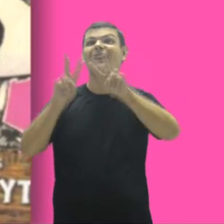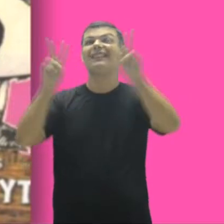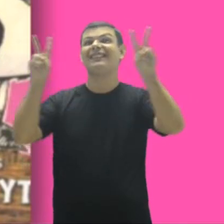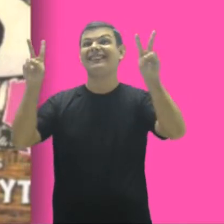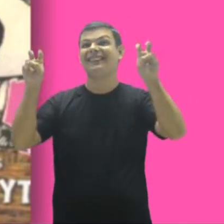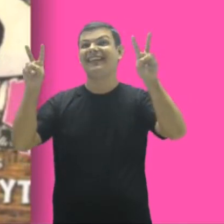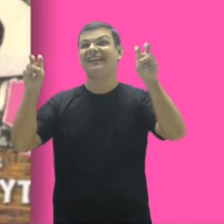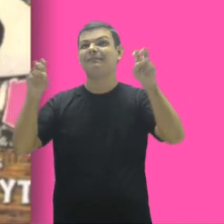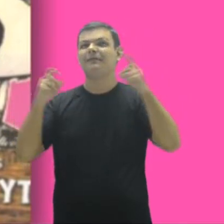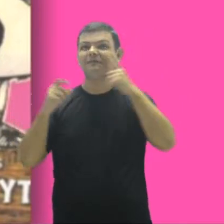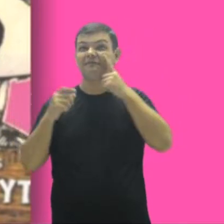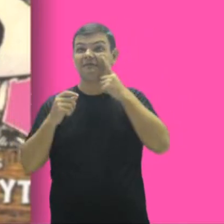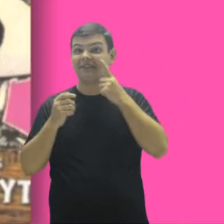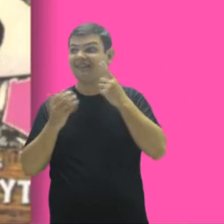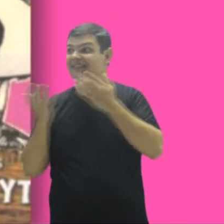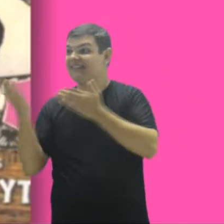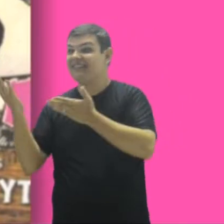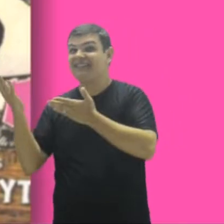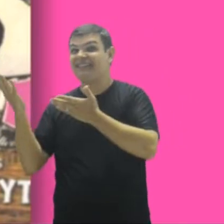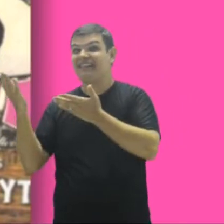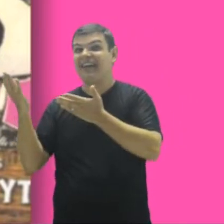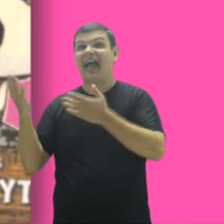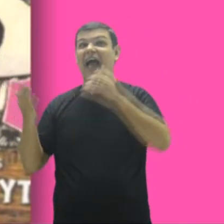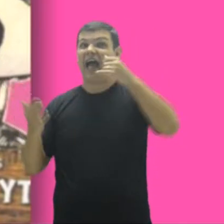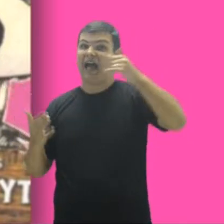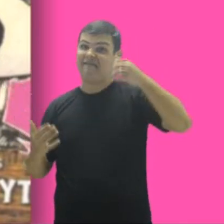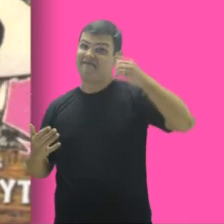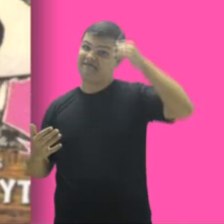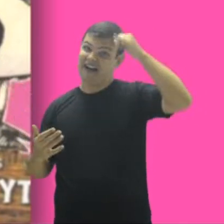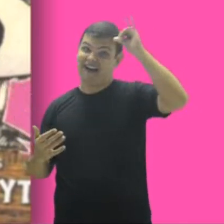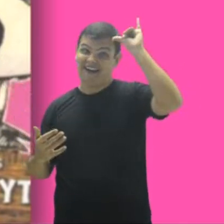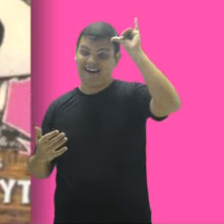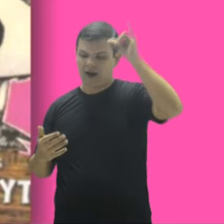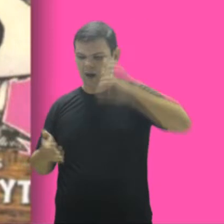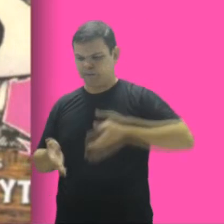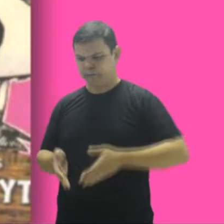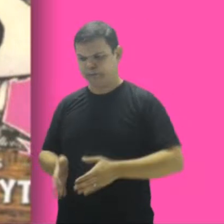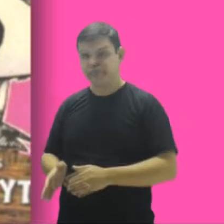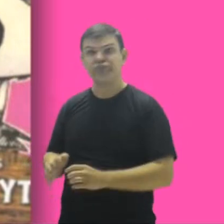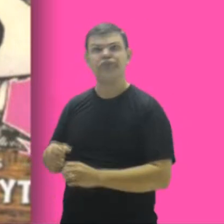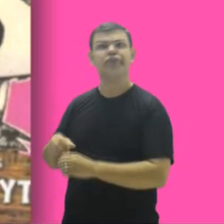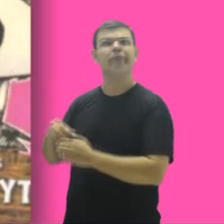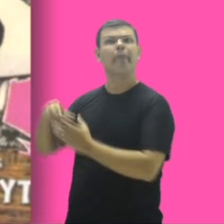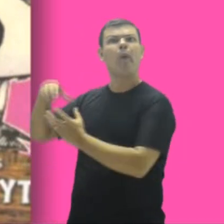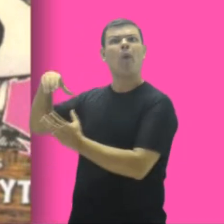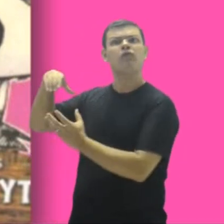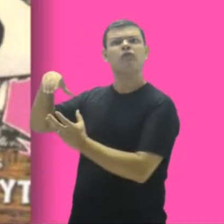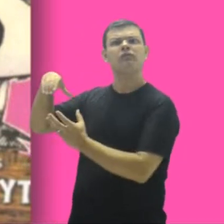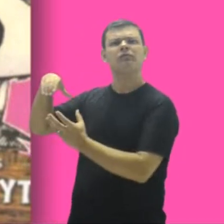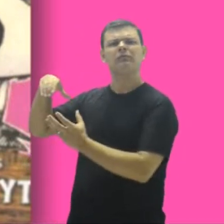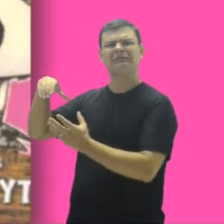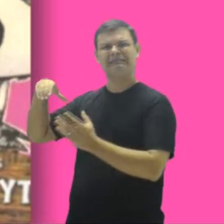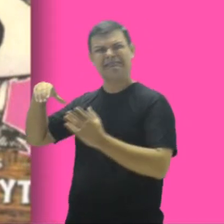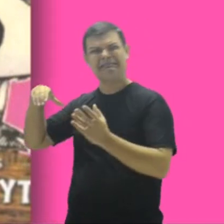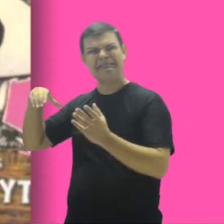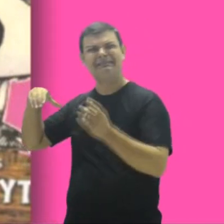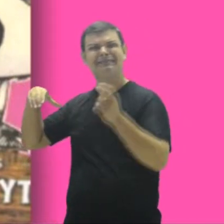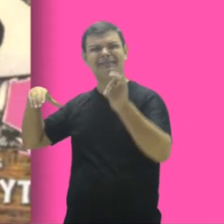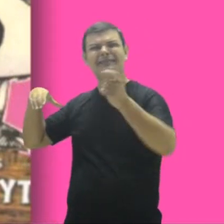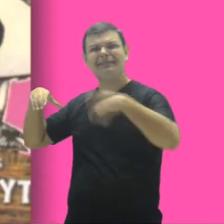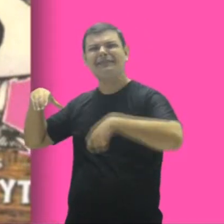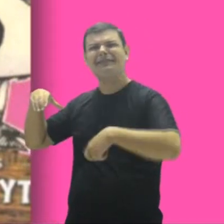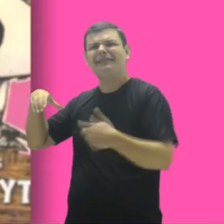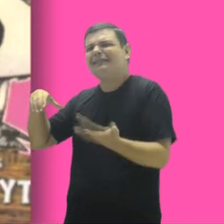olhem aí para as imagens, A Vaca que Botou um Ovo. Será, crianças, que isso é